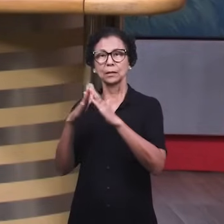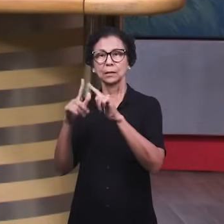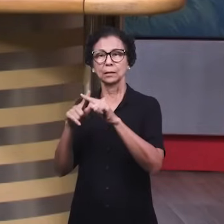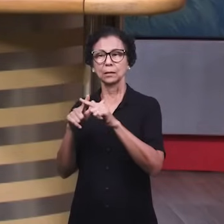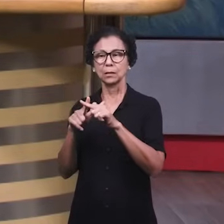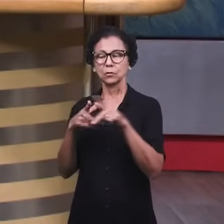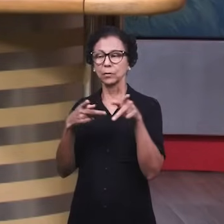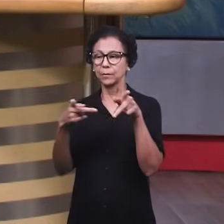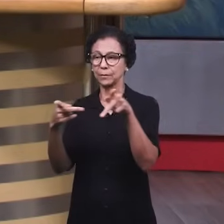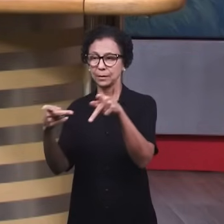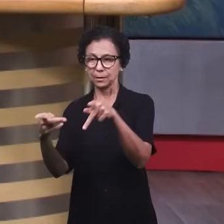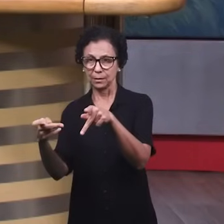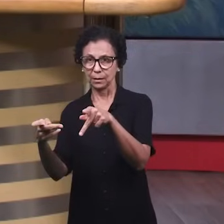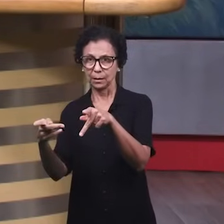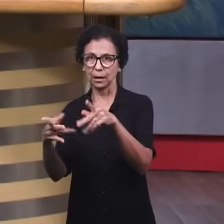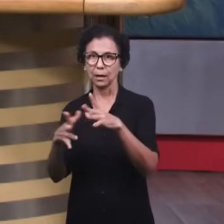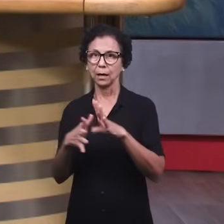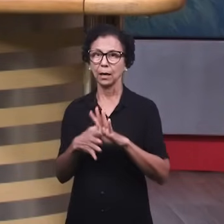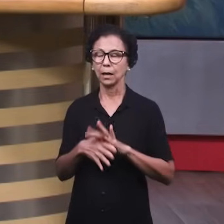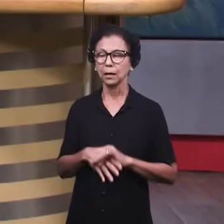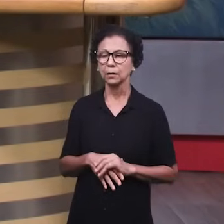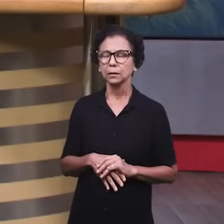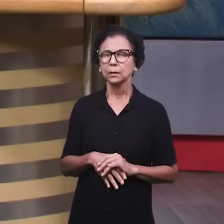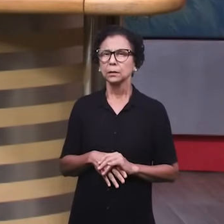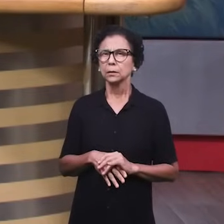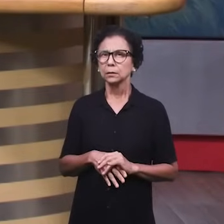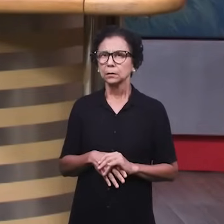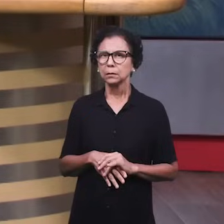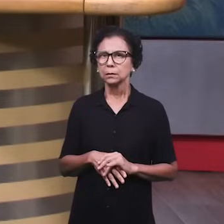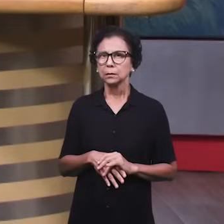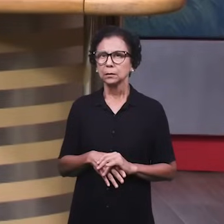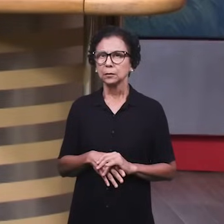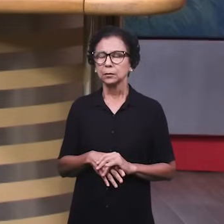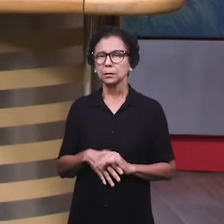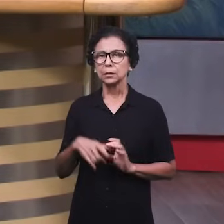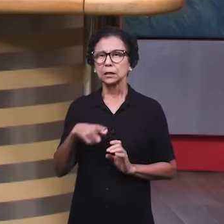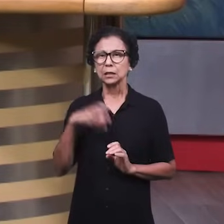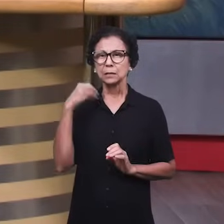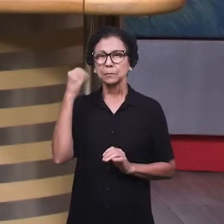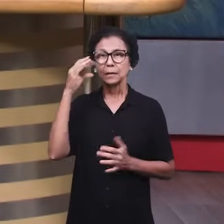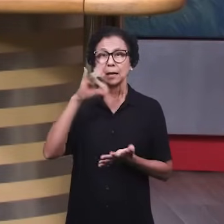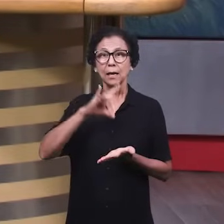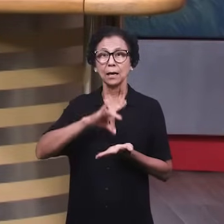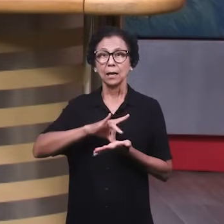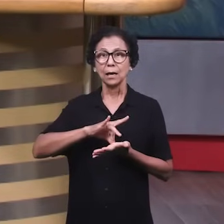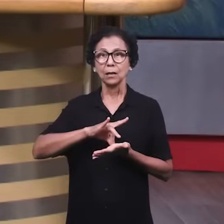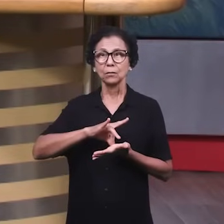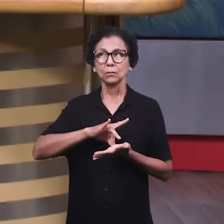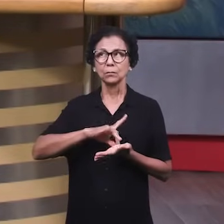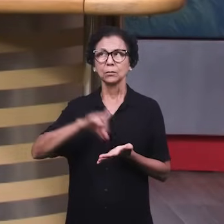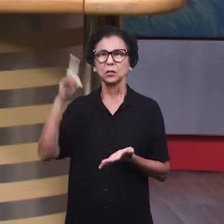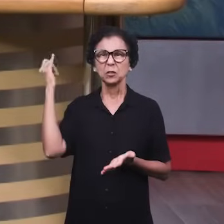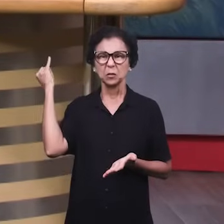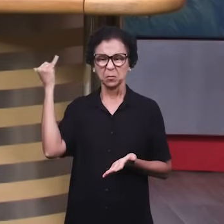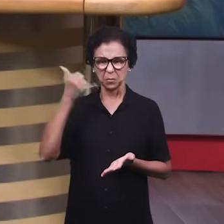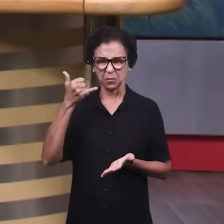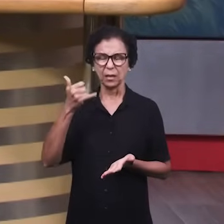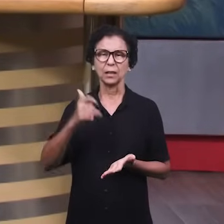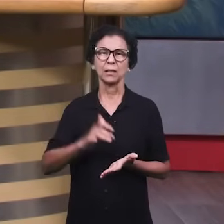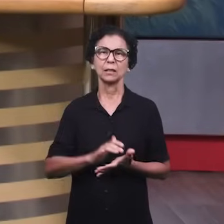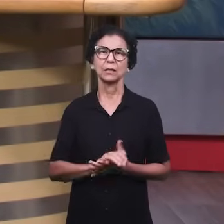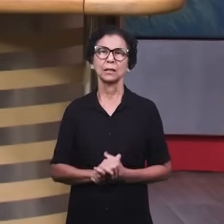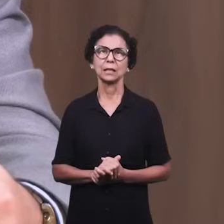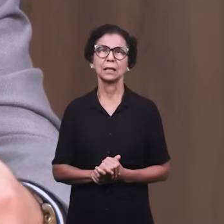eh e que se depara com uma experiência real de ouvir a voz do senhor né ela não